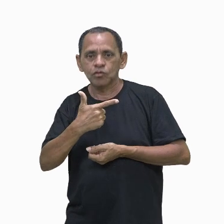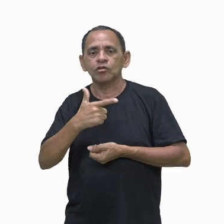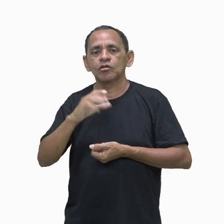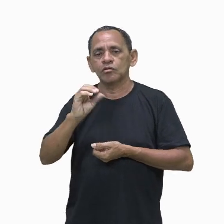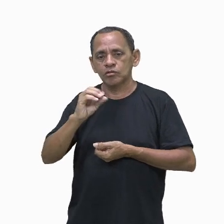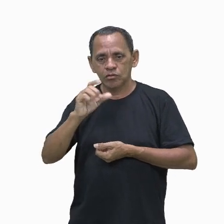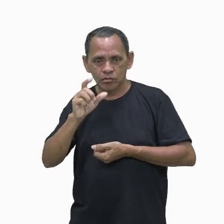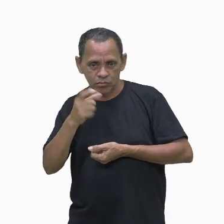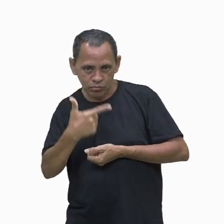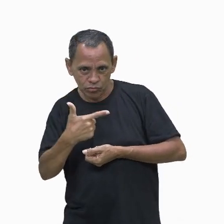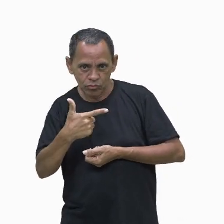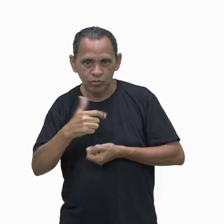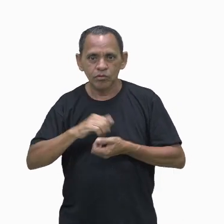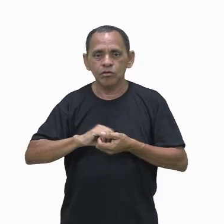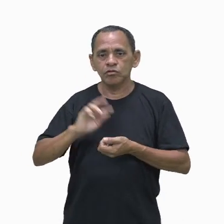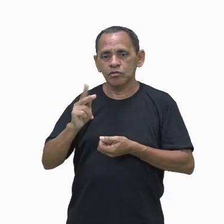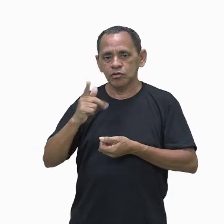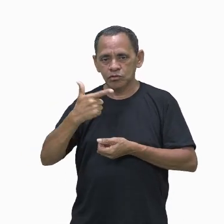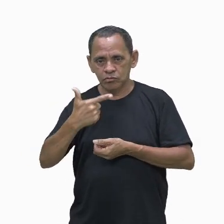sua fórmula